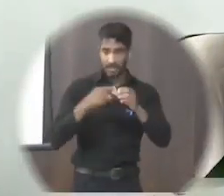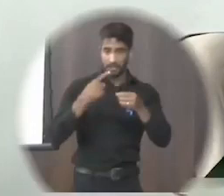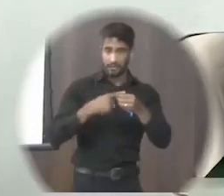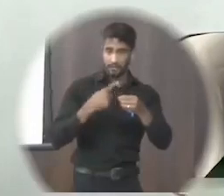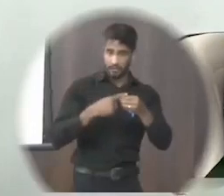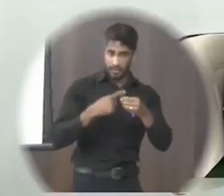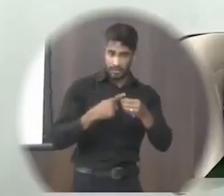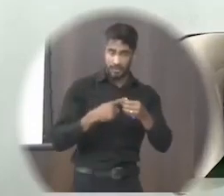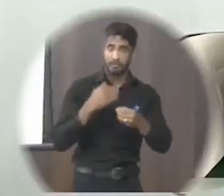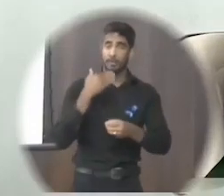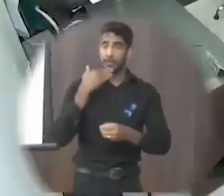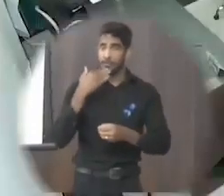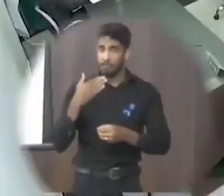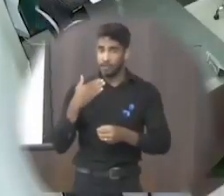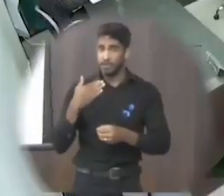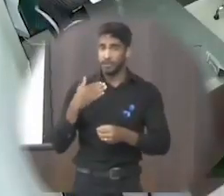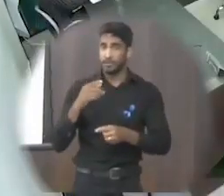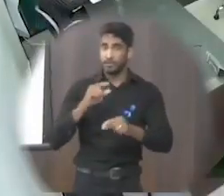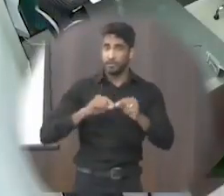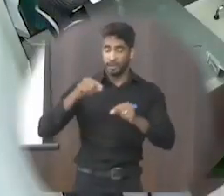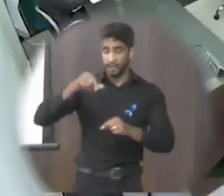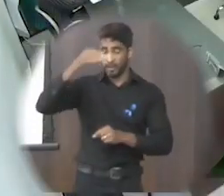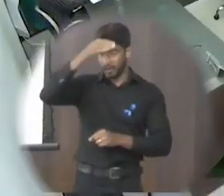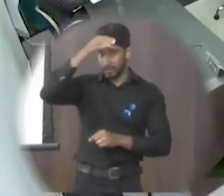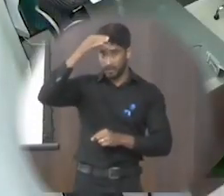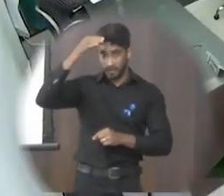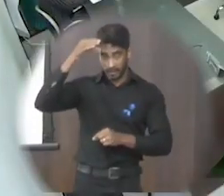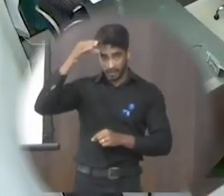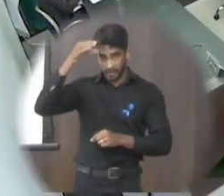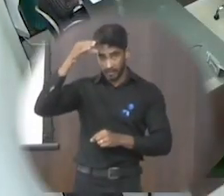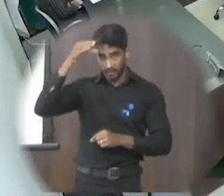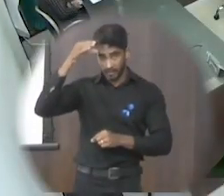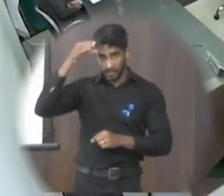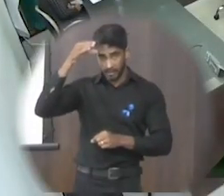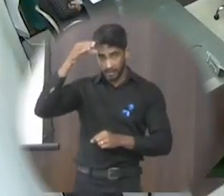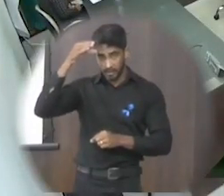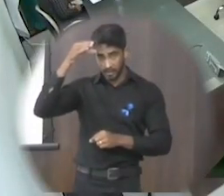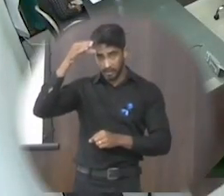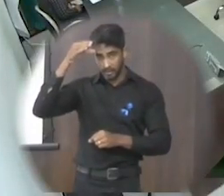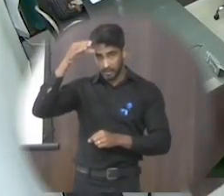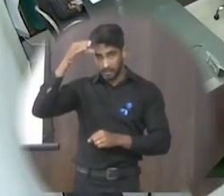município solicitar a vossa excelência que esta casa encaminhe após a anuência